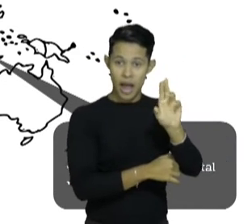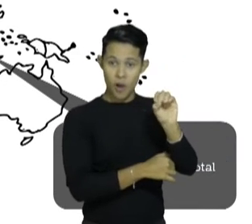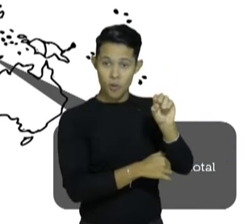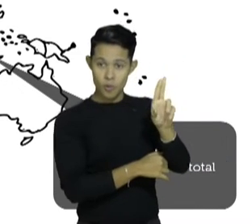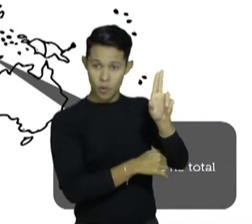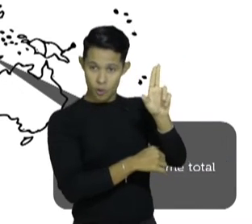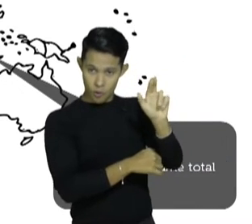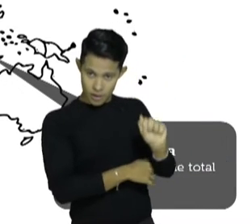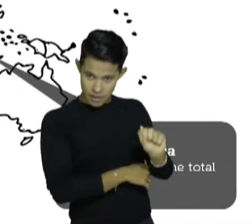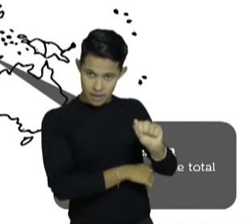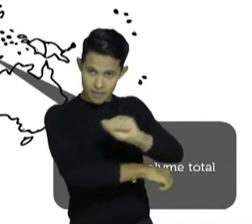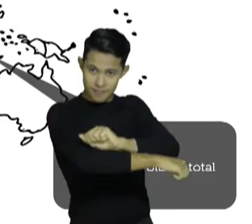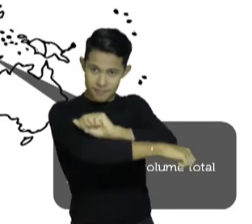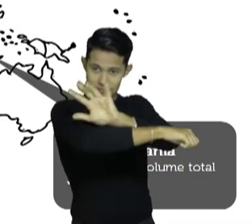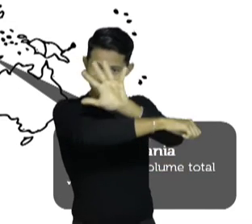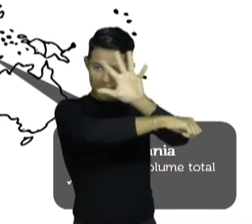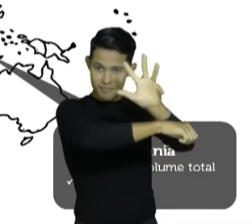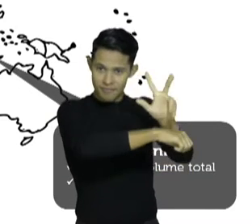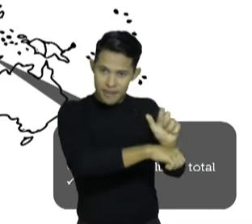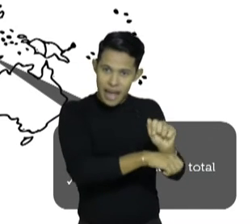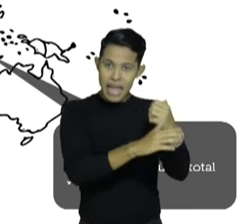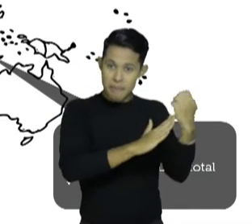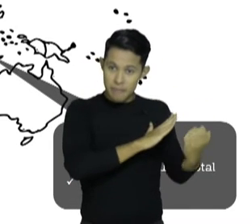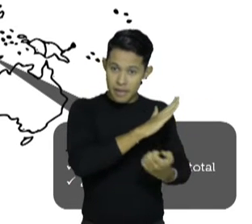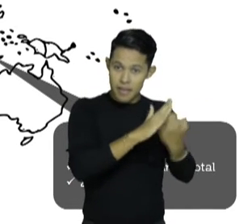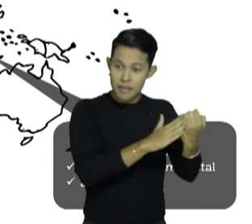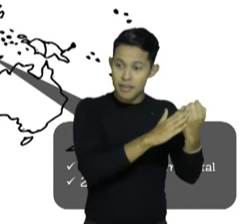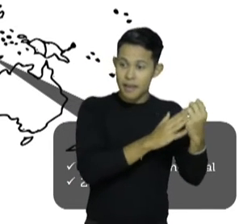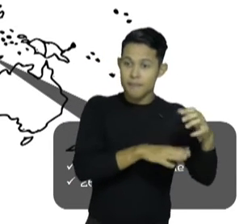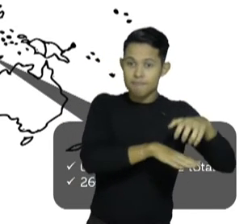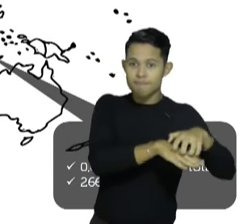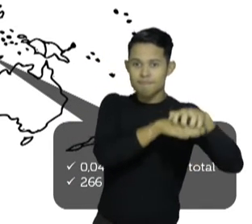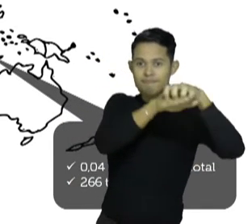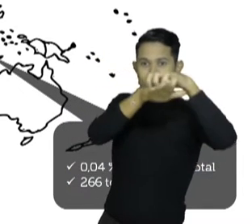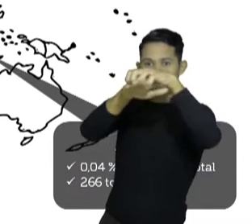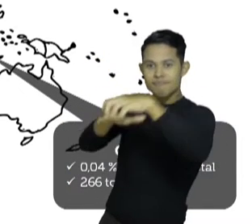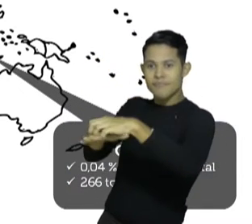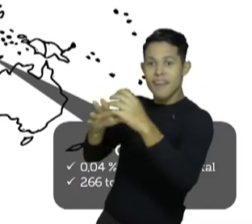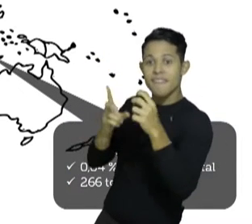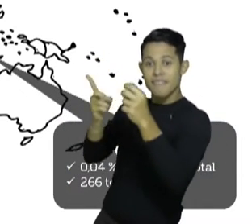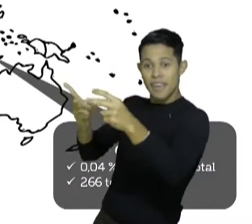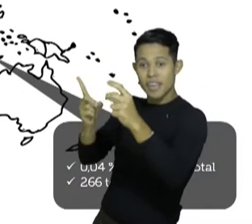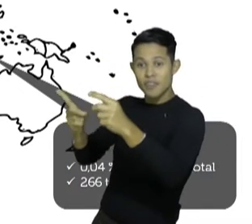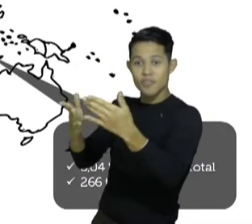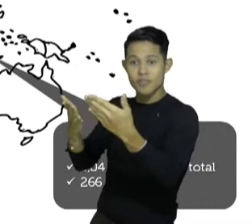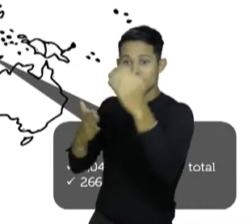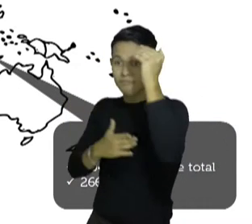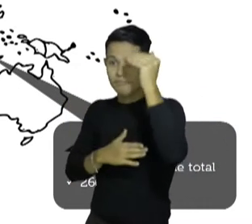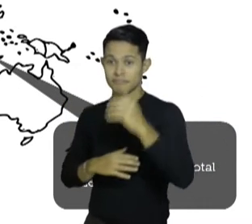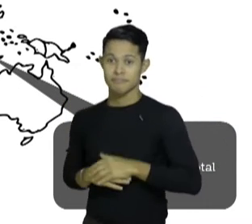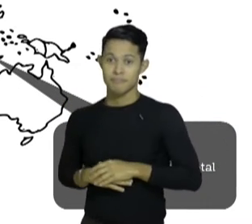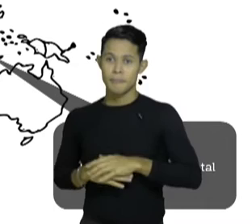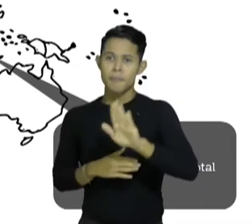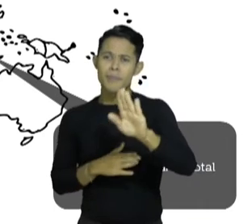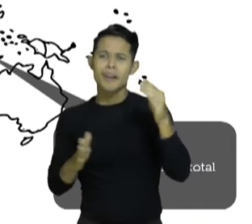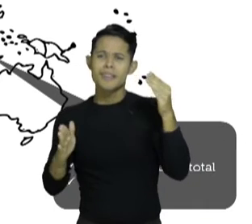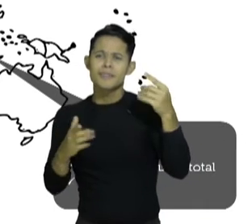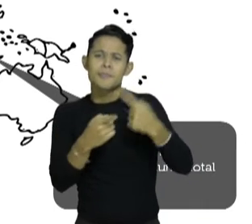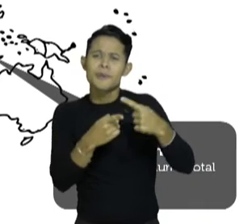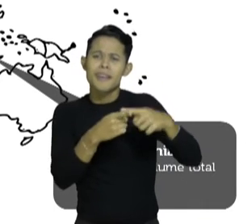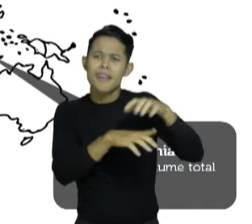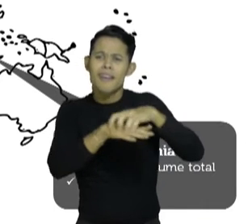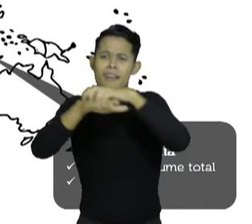Ah por que que você não exporta paraa Coreia do Sul porque nós temos uma tarifa de 25% fica inviável